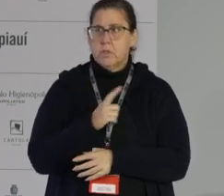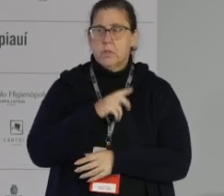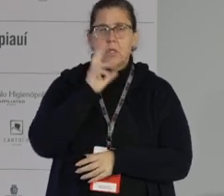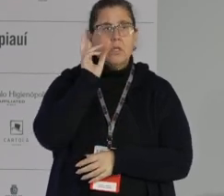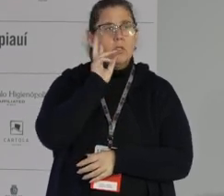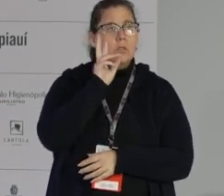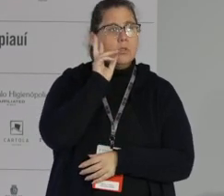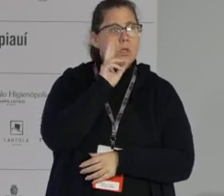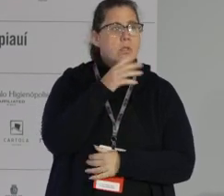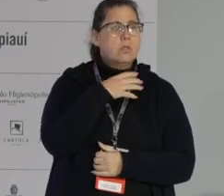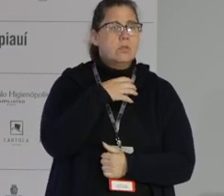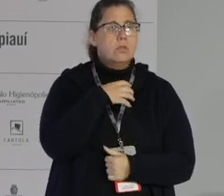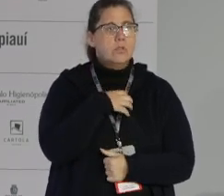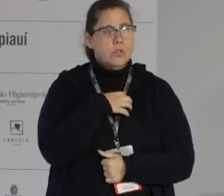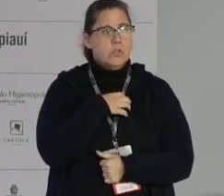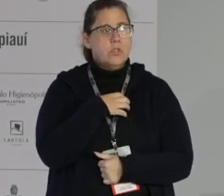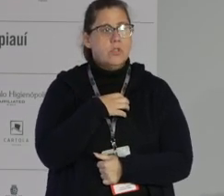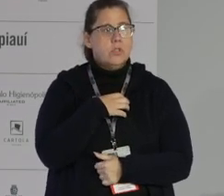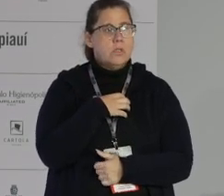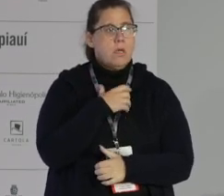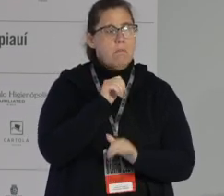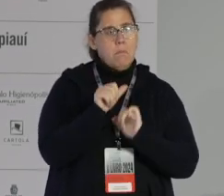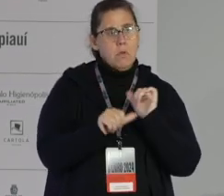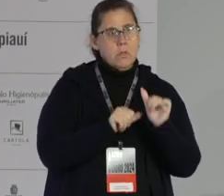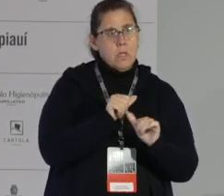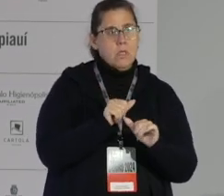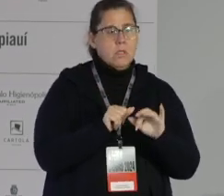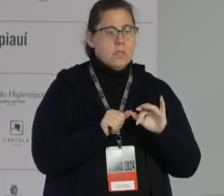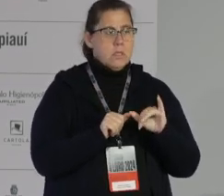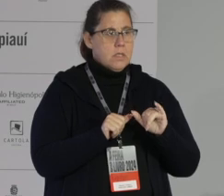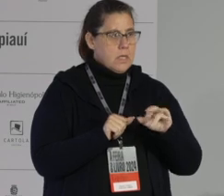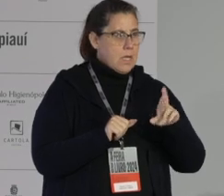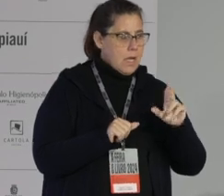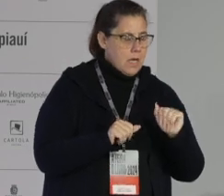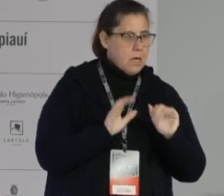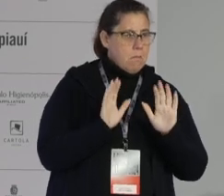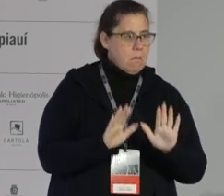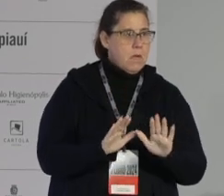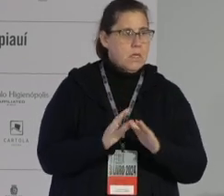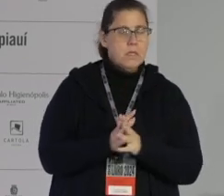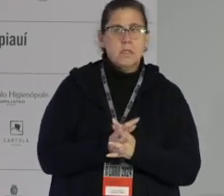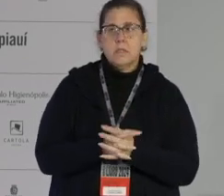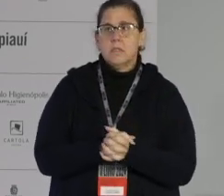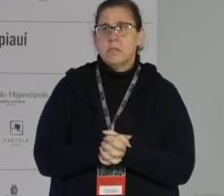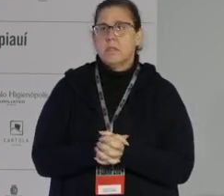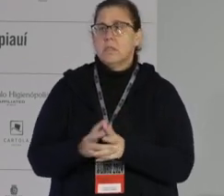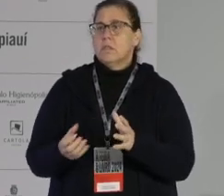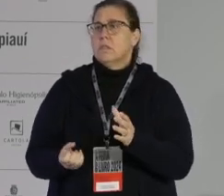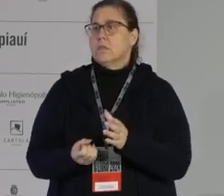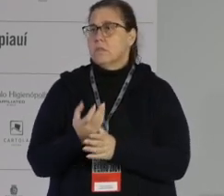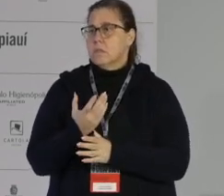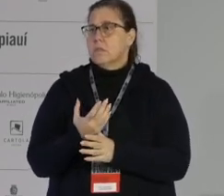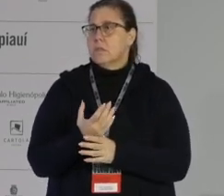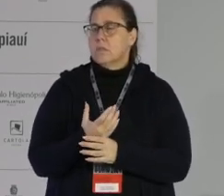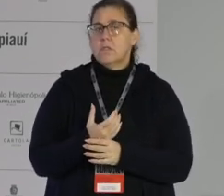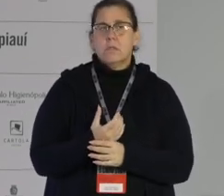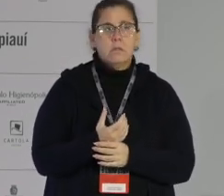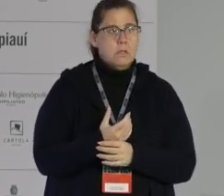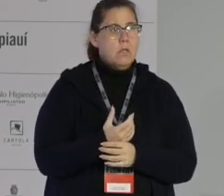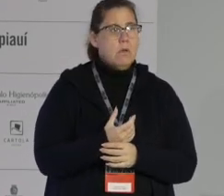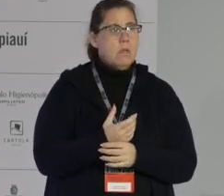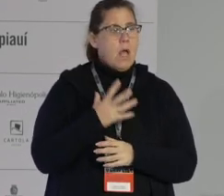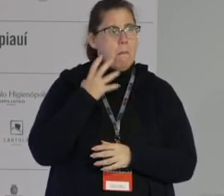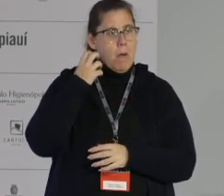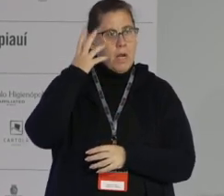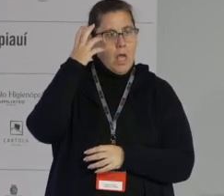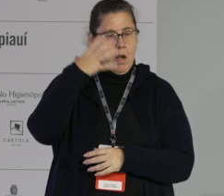de forma mais fugidia no seu conto, Yara, mas no que você que aparece o assassinato da Marielle,